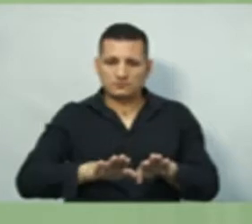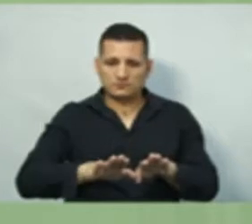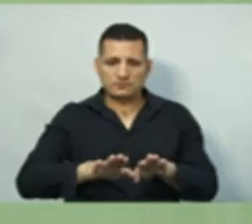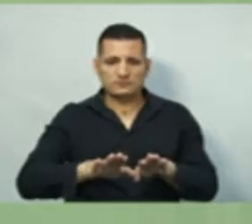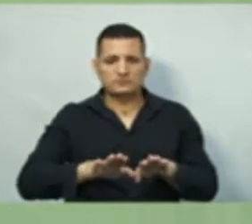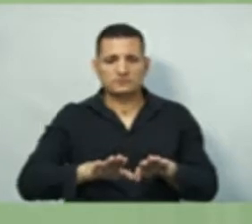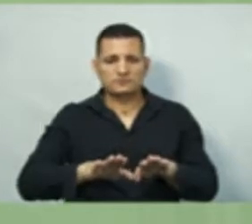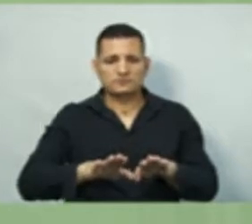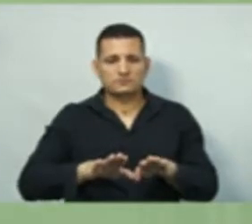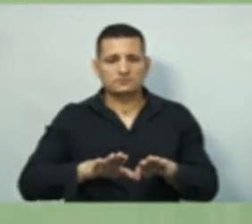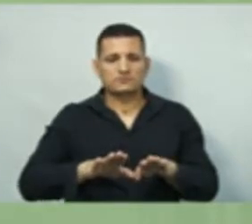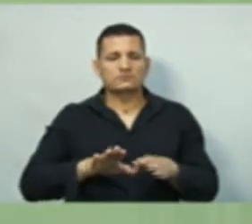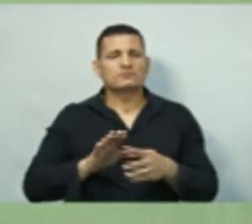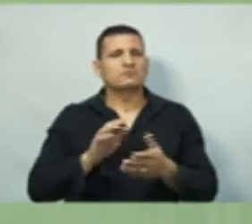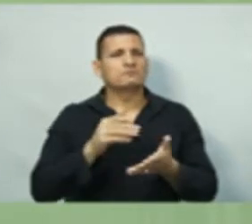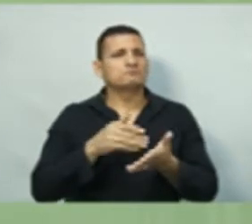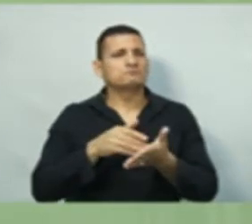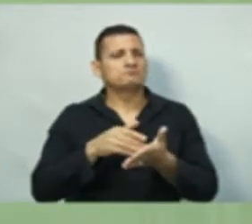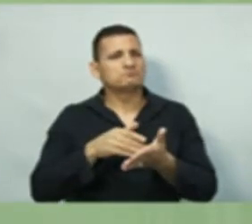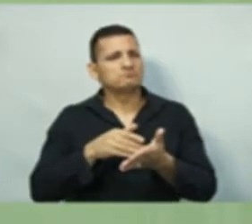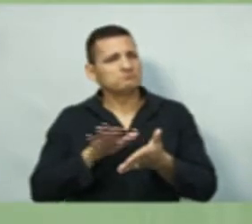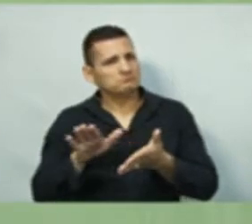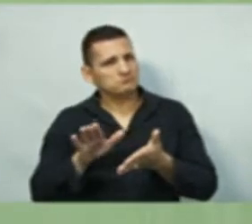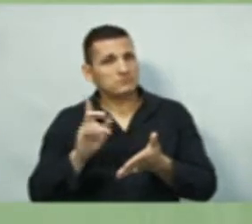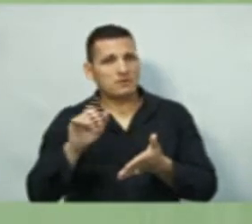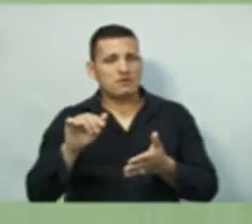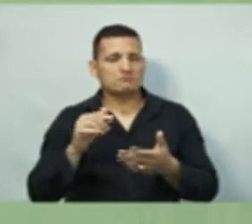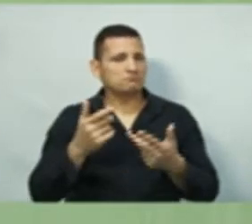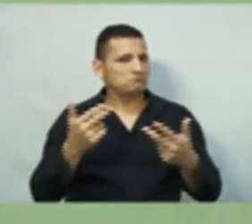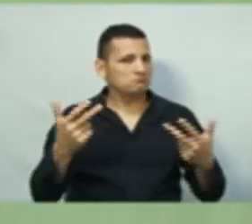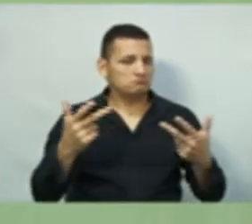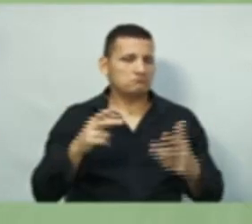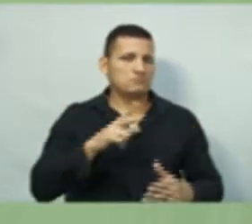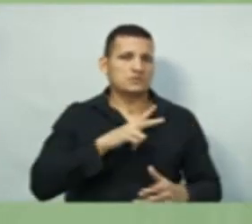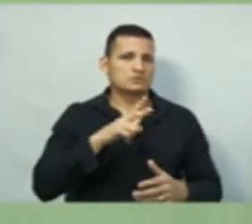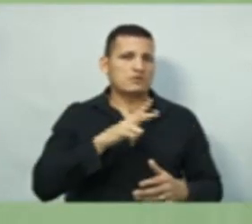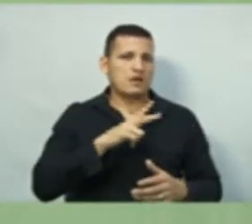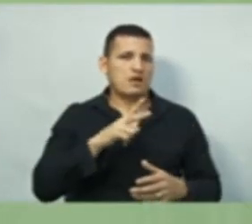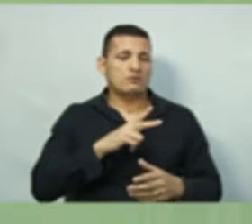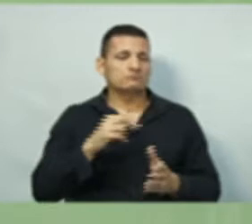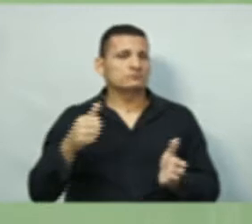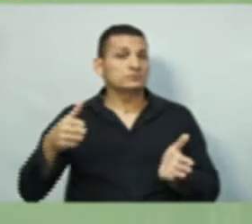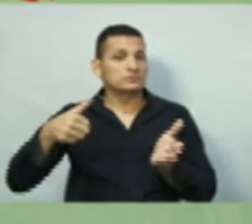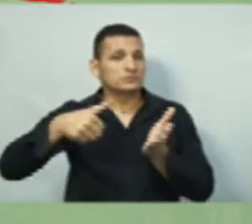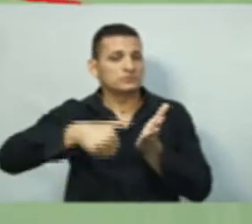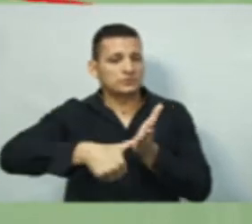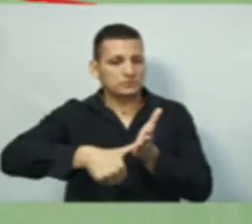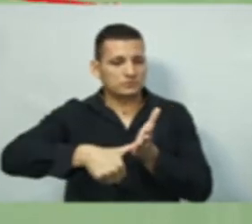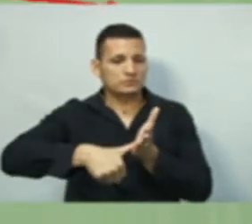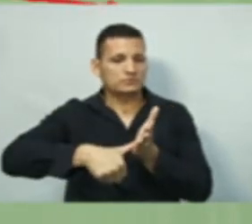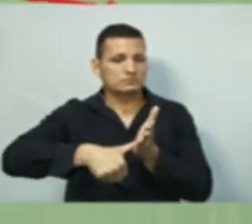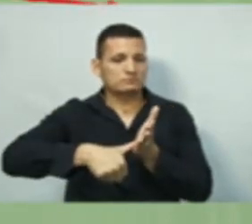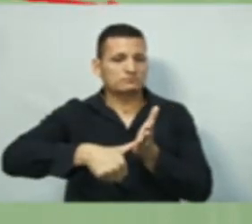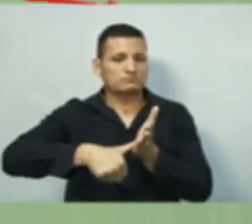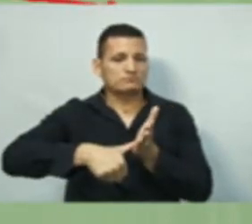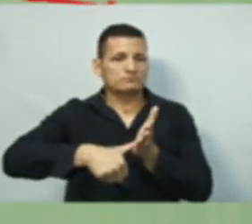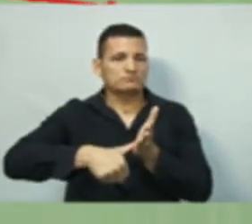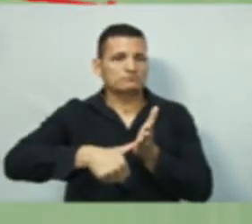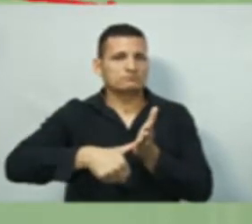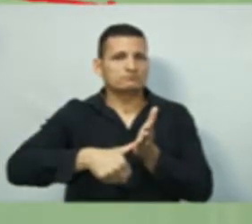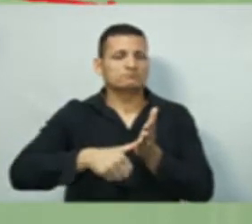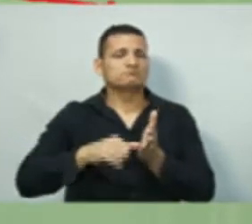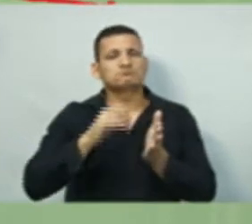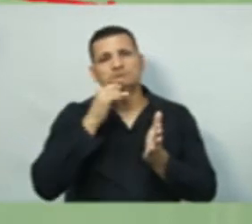demissão são atos pessoais do sócio, isto é, ato personalíssimo de